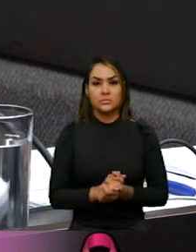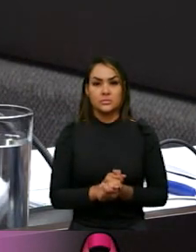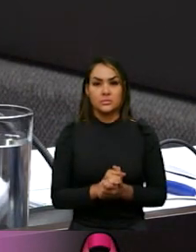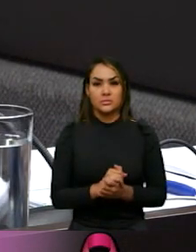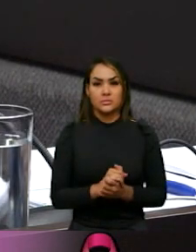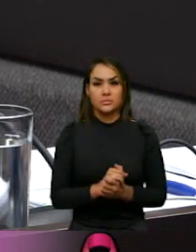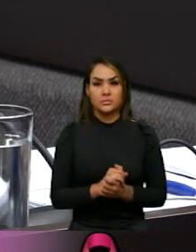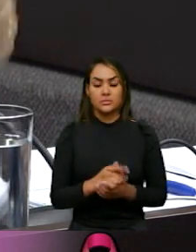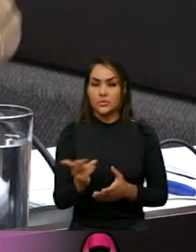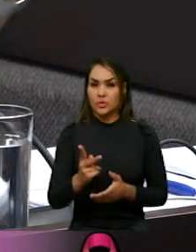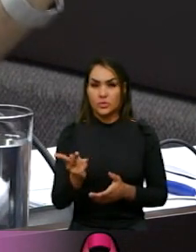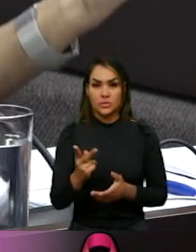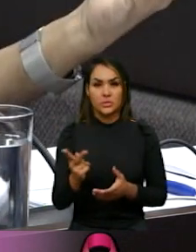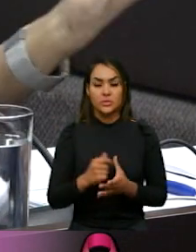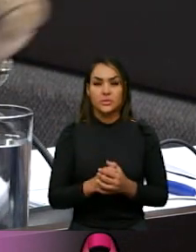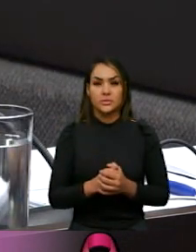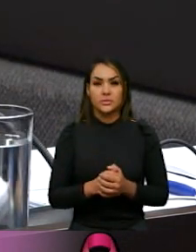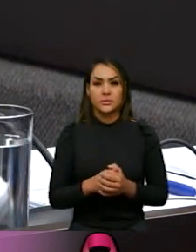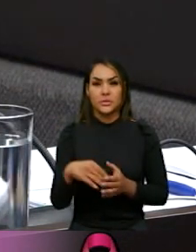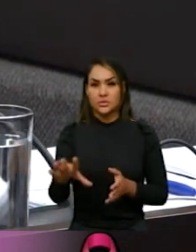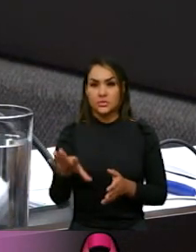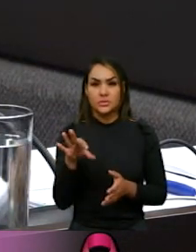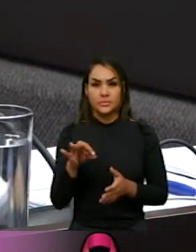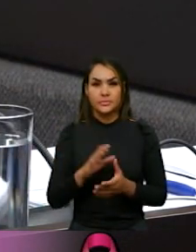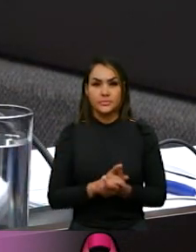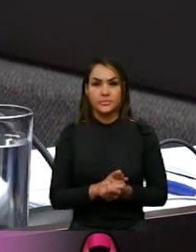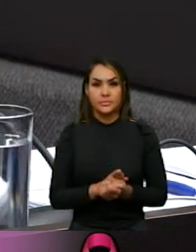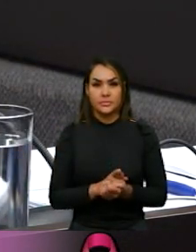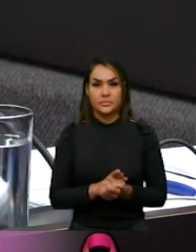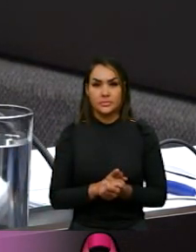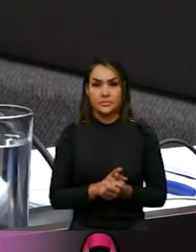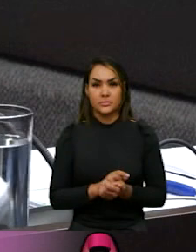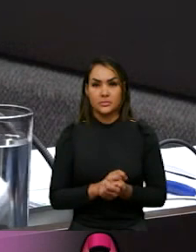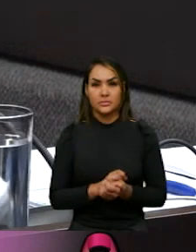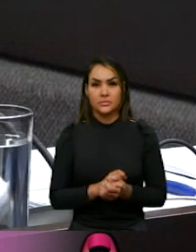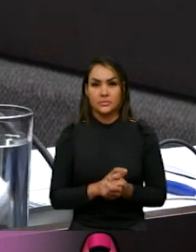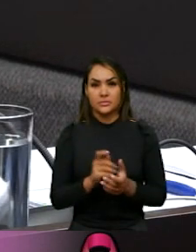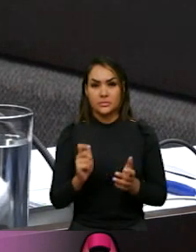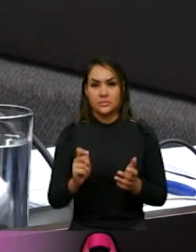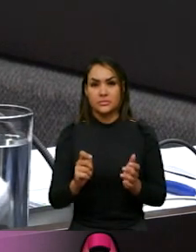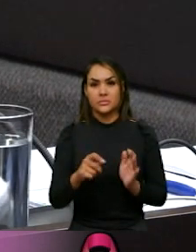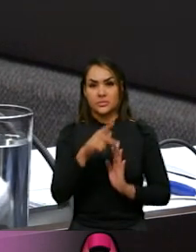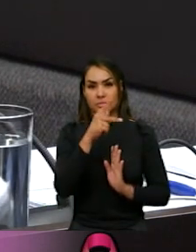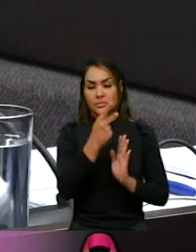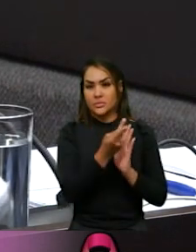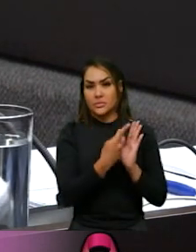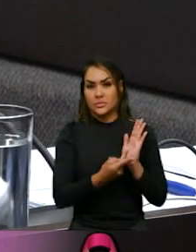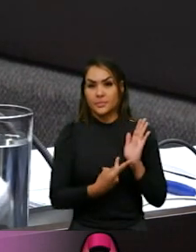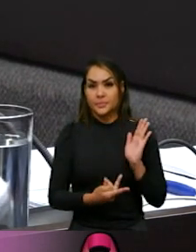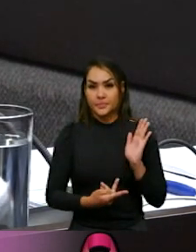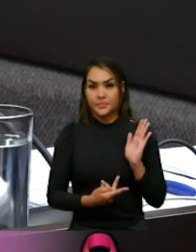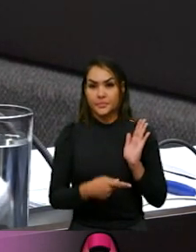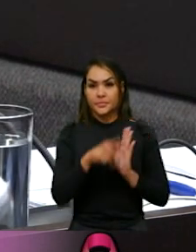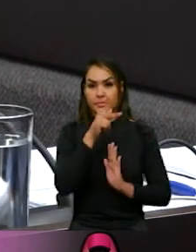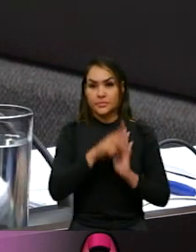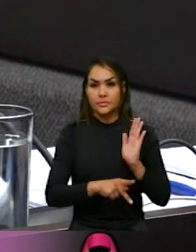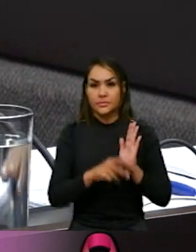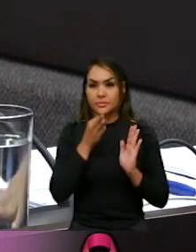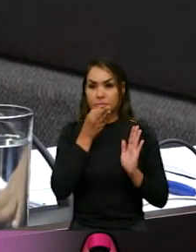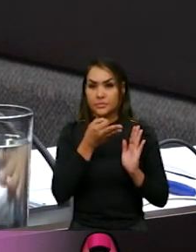por uma das fontes de financiamento, fazer a opção. Já está escrito, está transcrito no